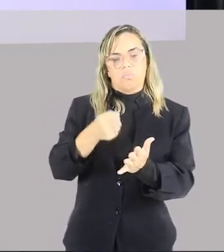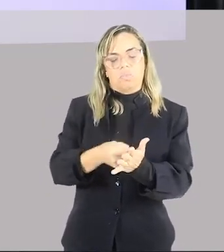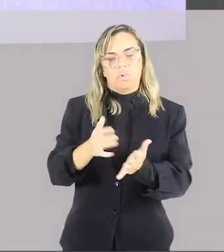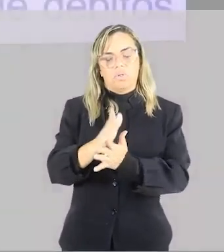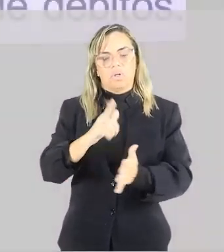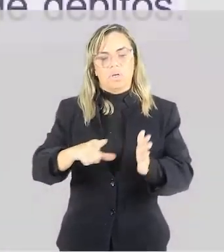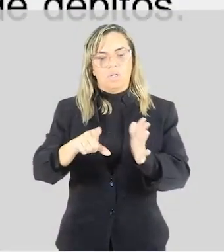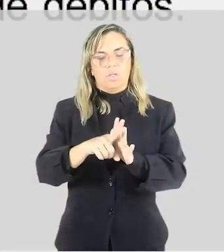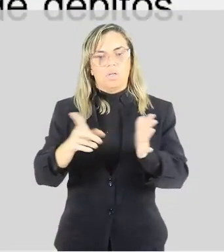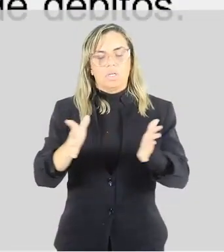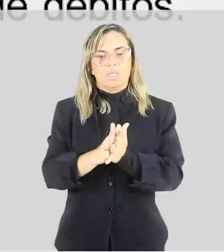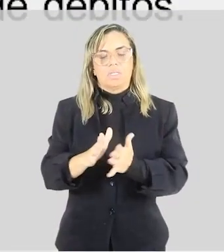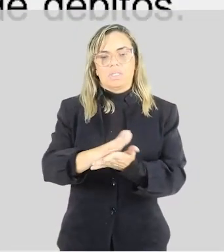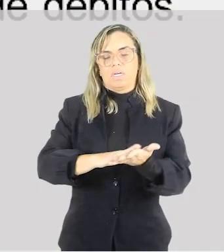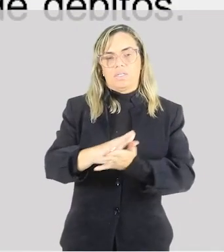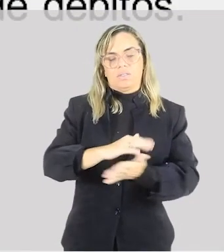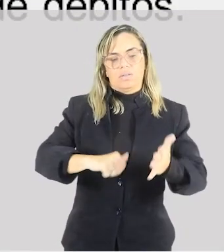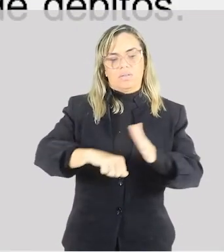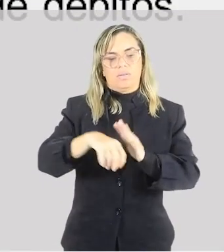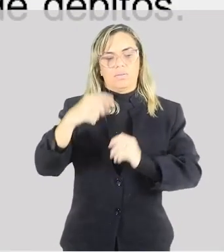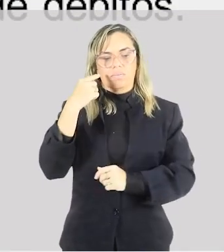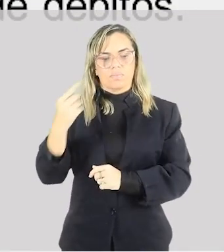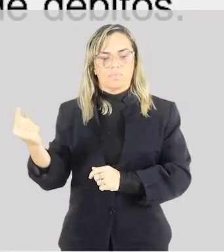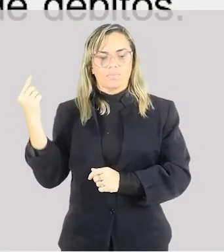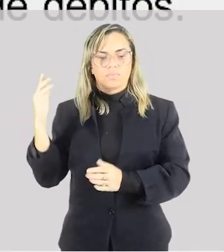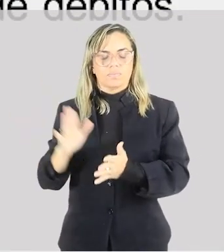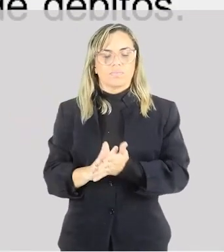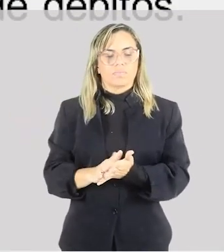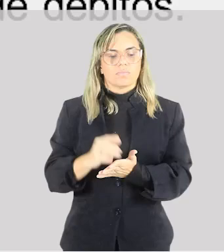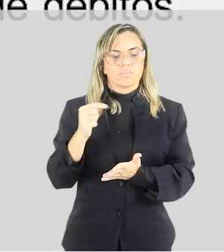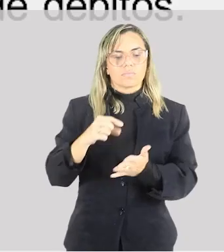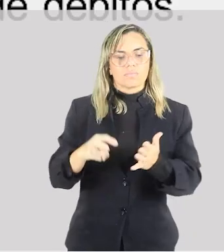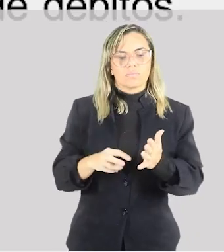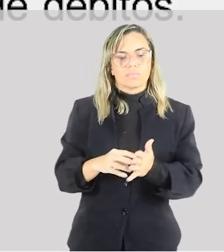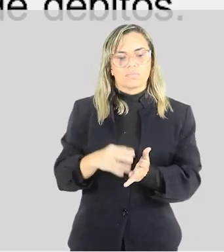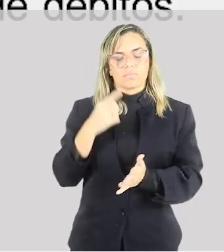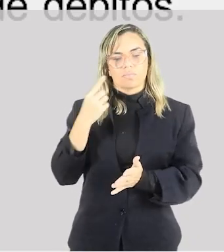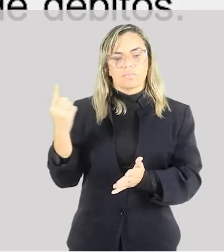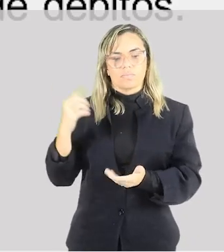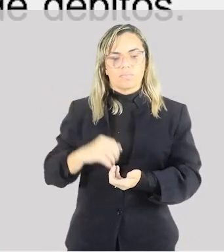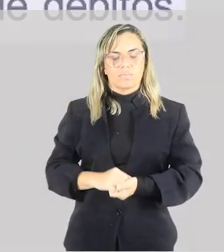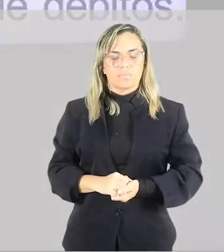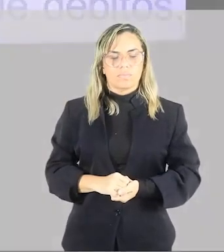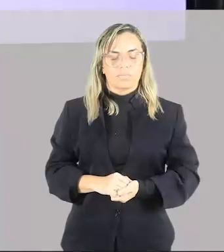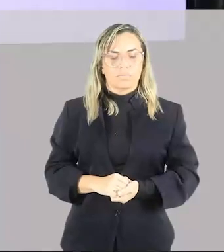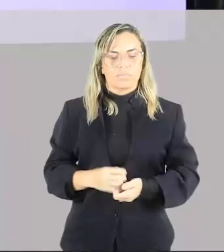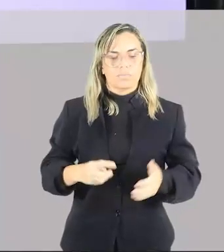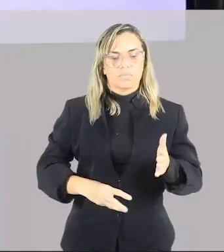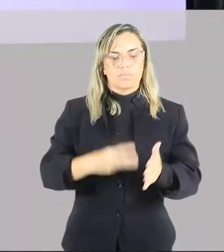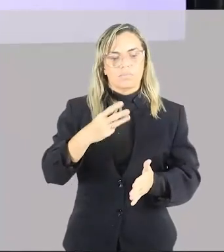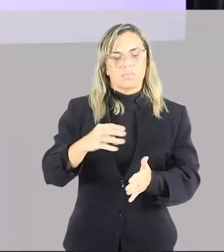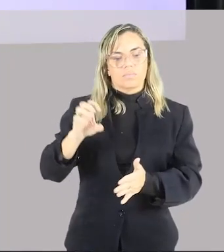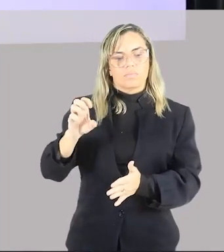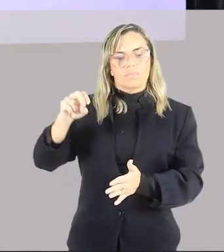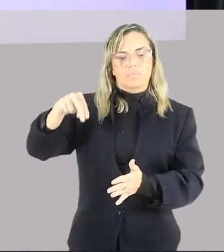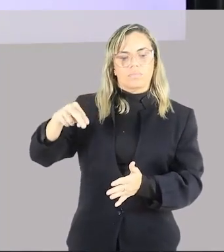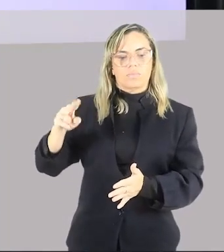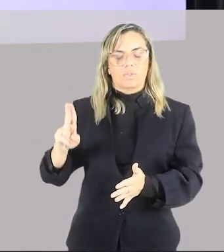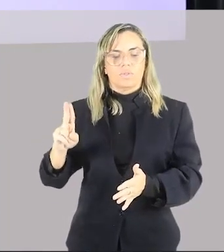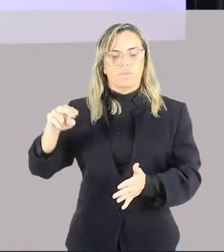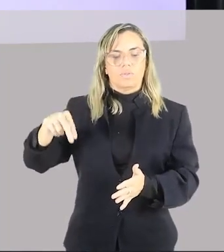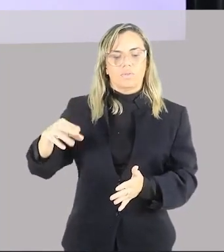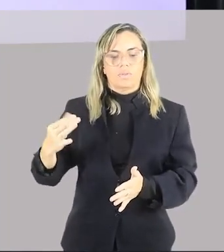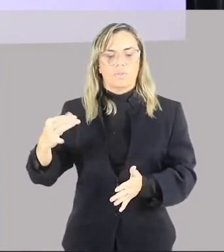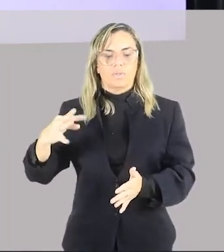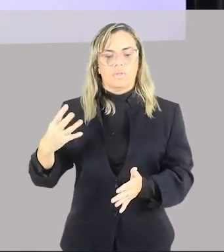penalidade, enfim. Atos constitutivos, ok. Atos declaratórios, declaram. Atos enunciativos,